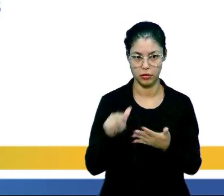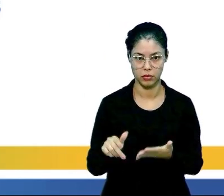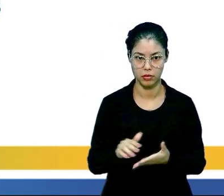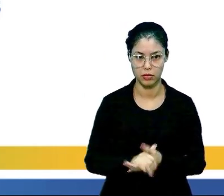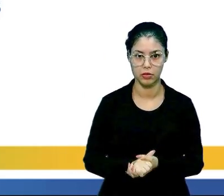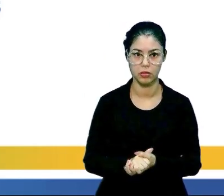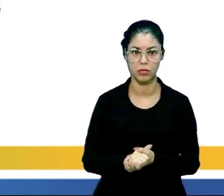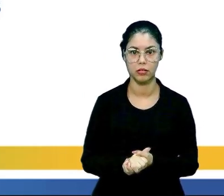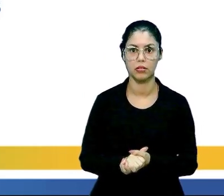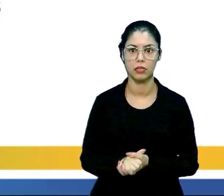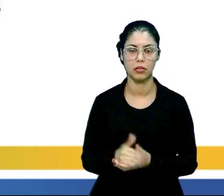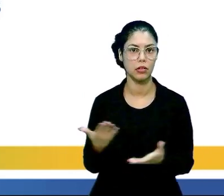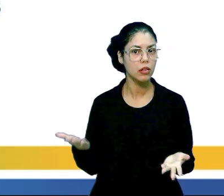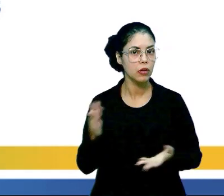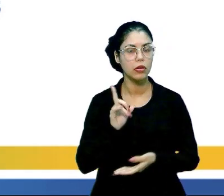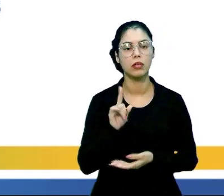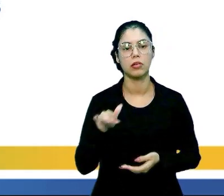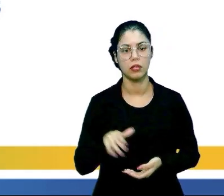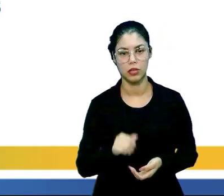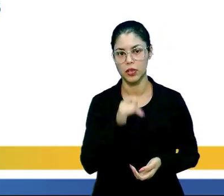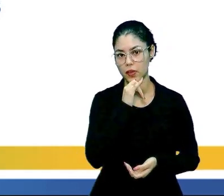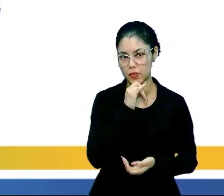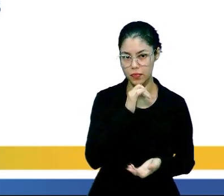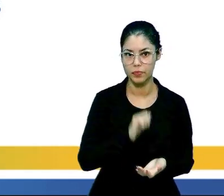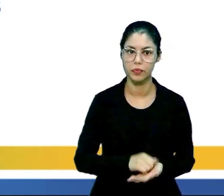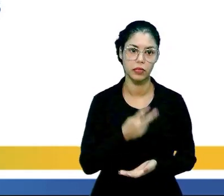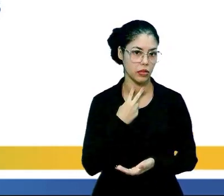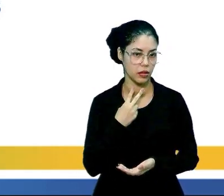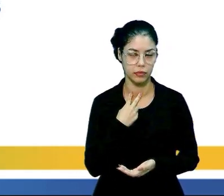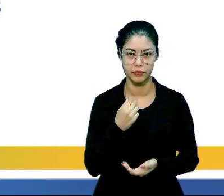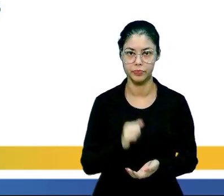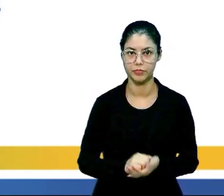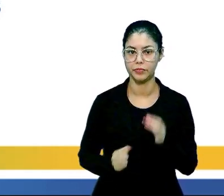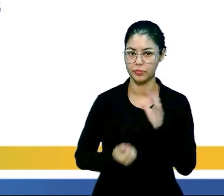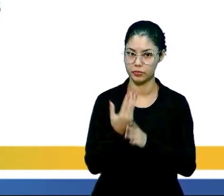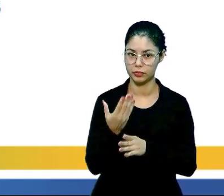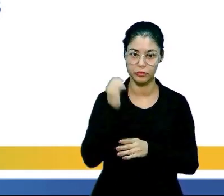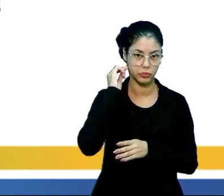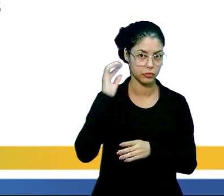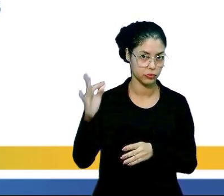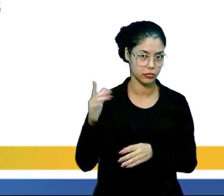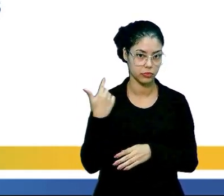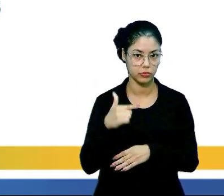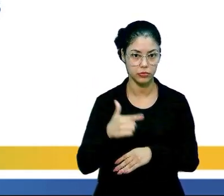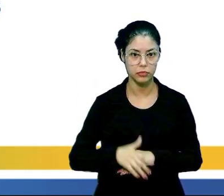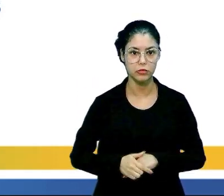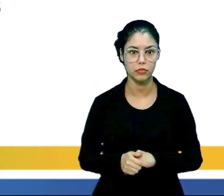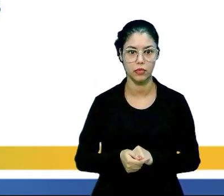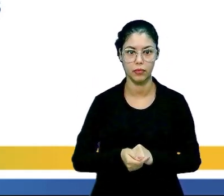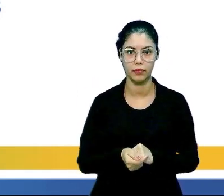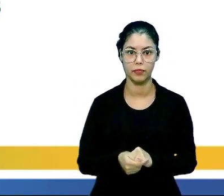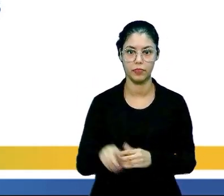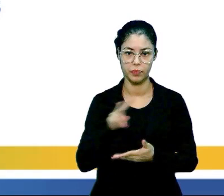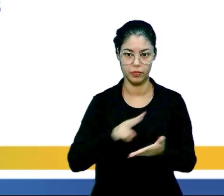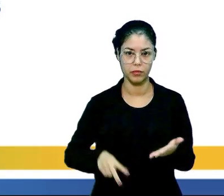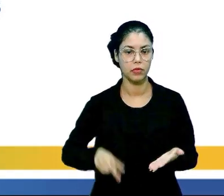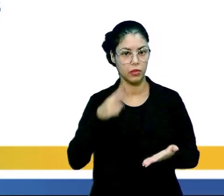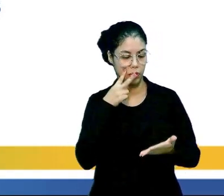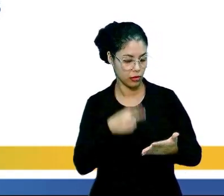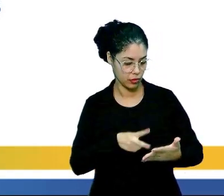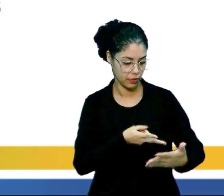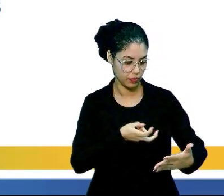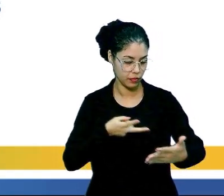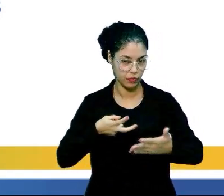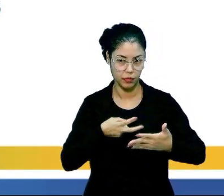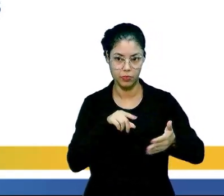vários, centenas ou dezenas, por exemplo. Mas eu não posso criar um número fictício que não existe, porque o ledor ele vai lá e